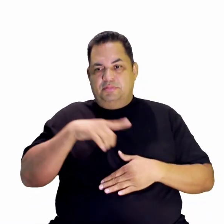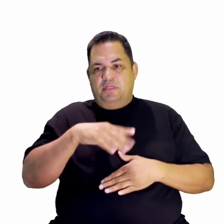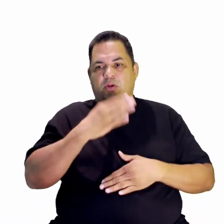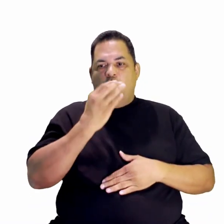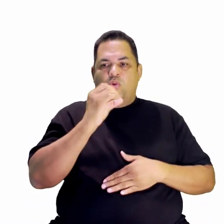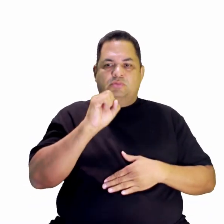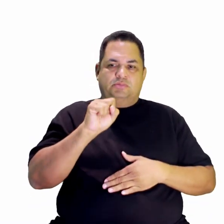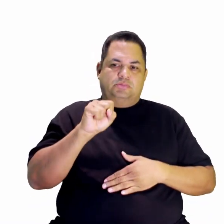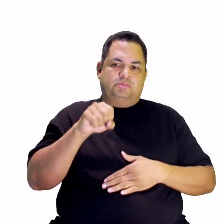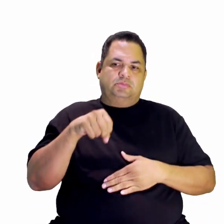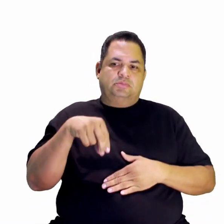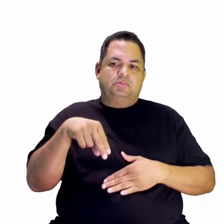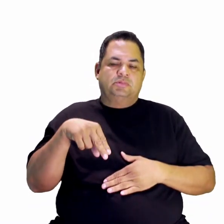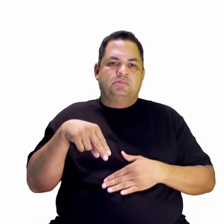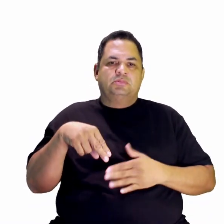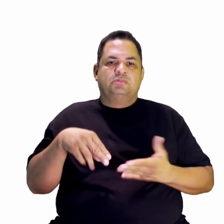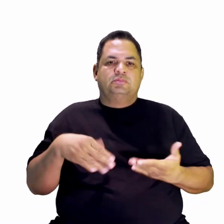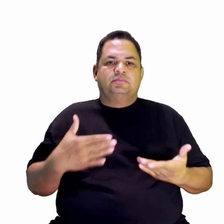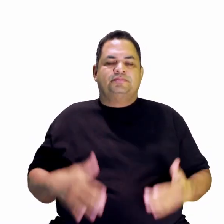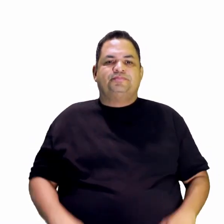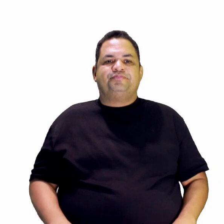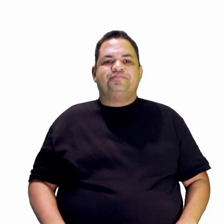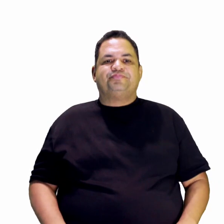essas coisas todas, tá?